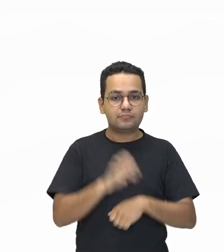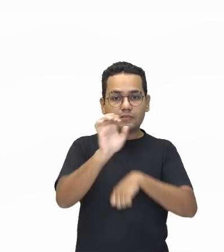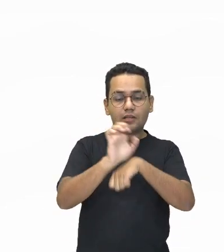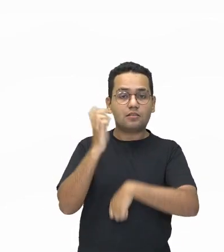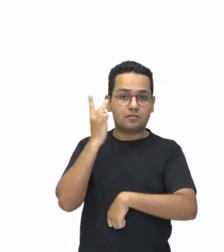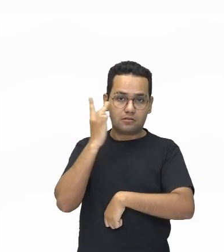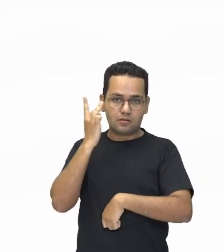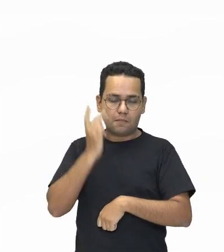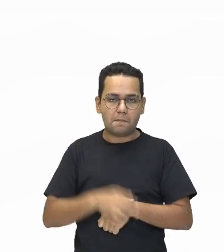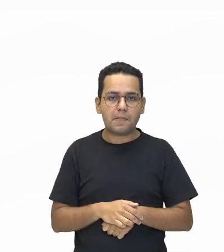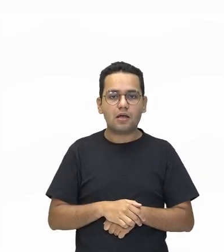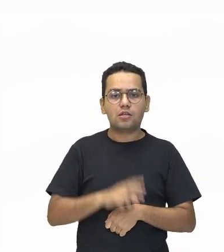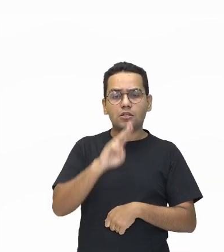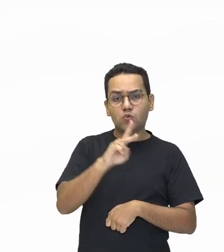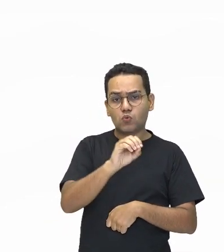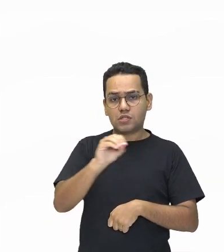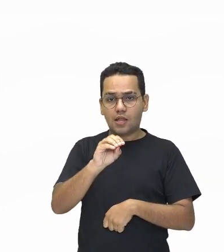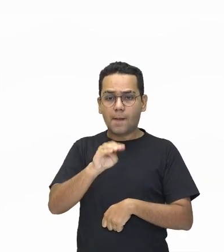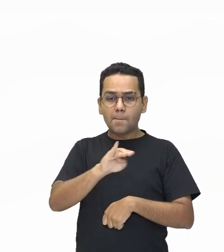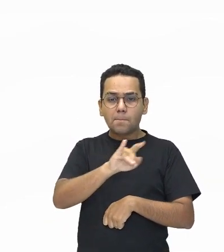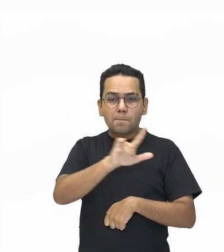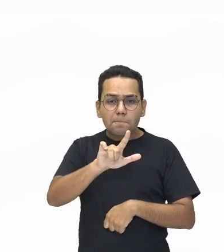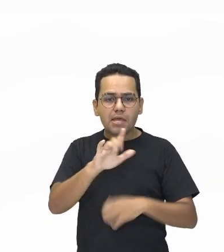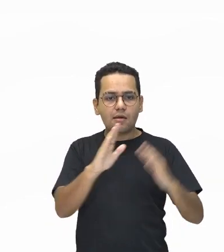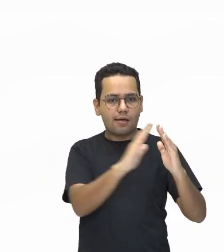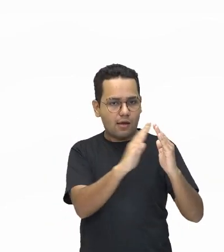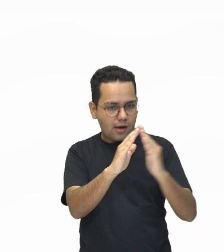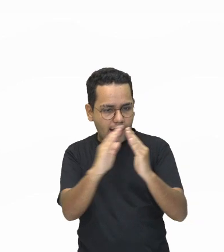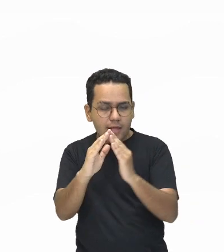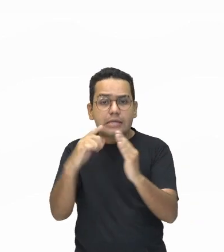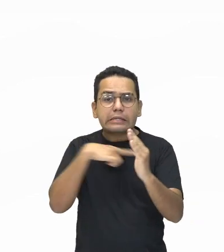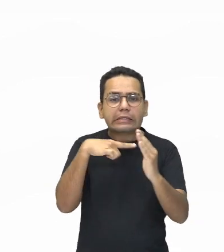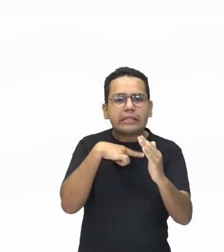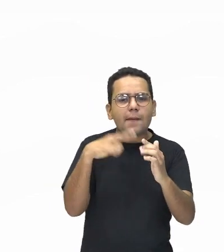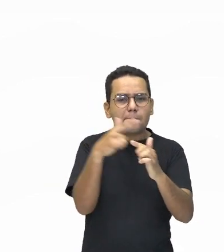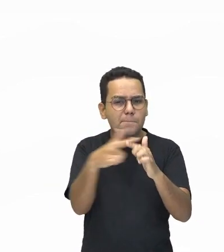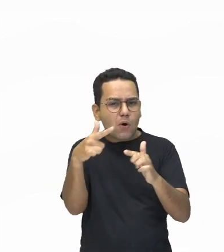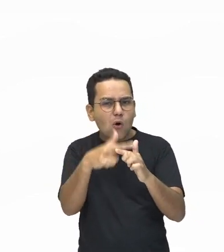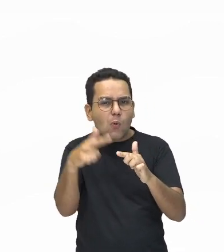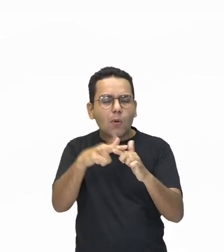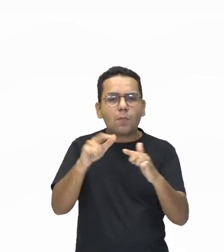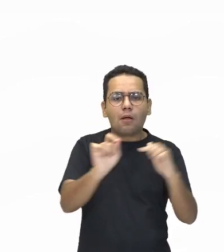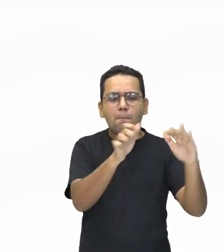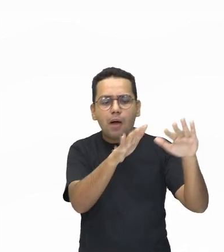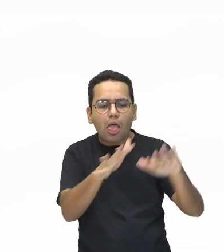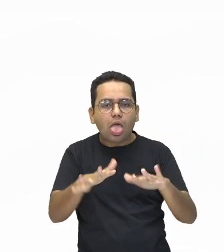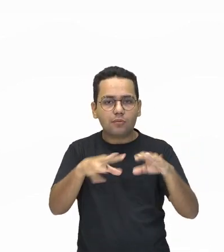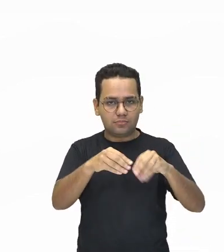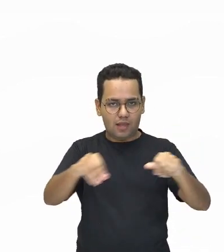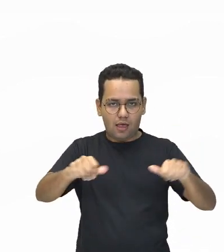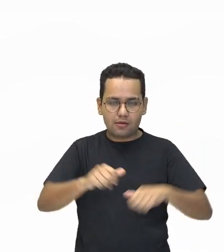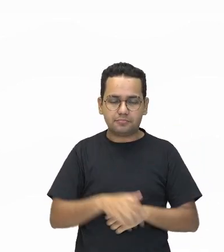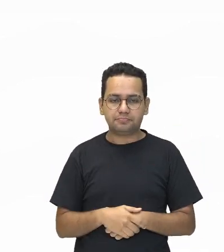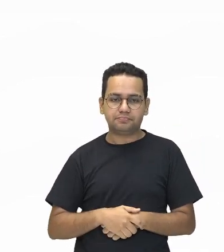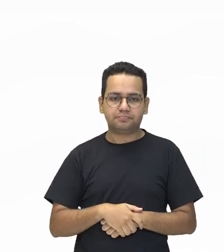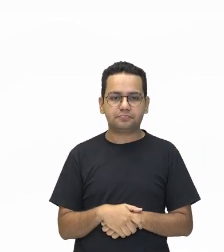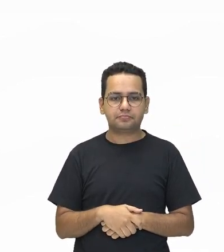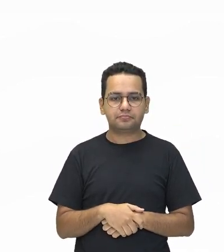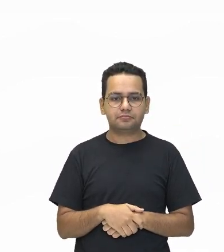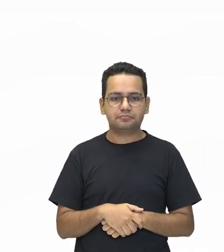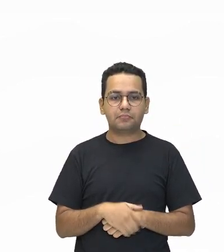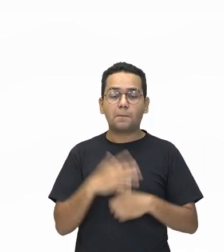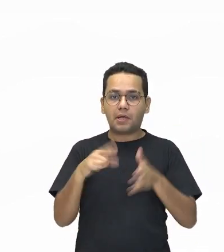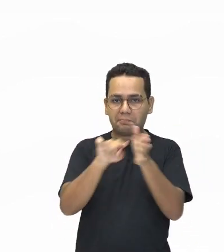200 mil moradias em área de risco de deslizamento de terra. Olha o texto.